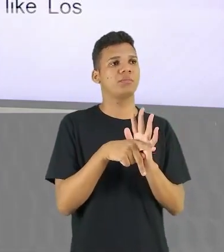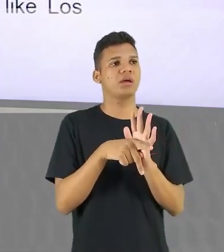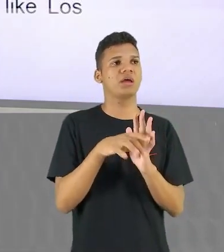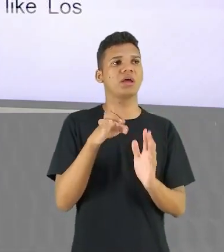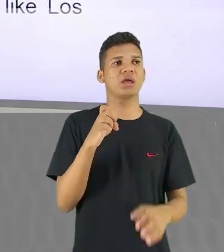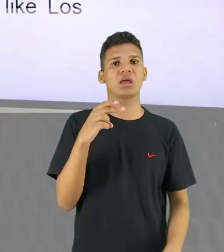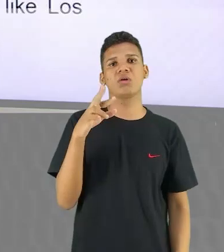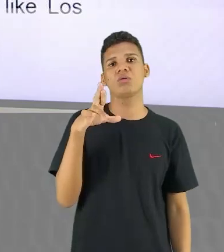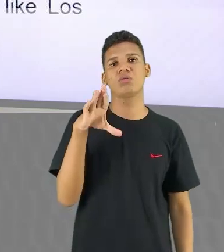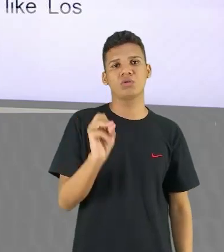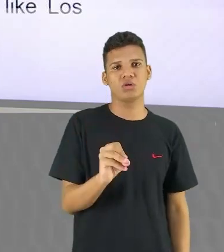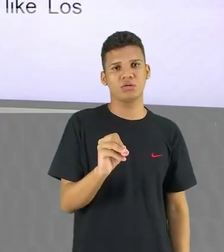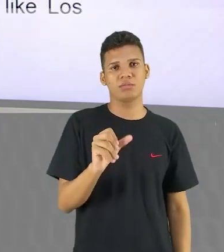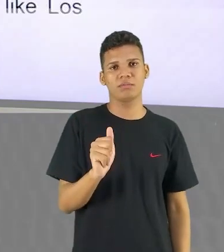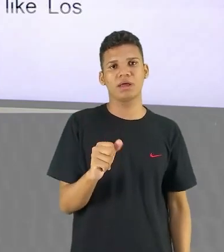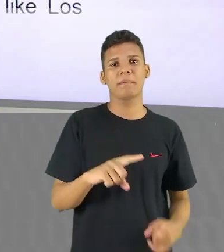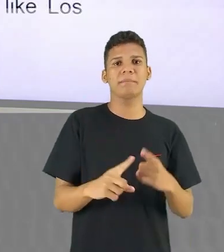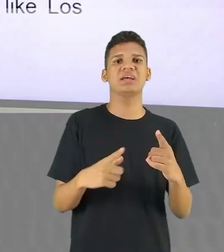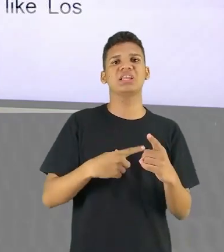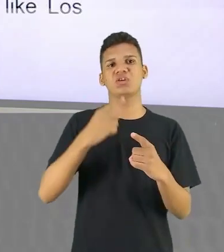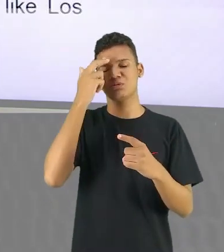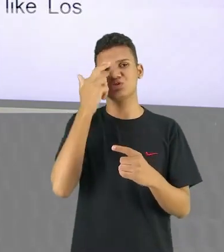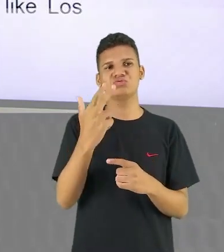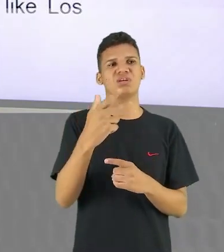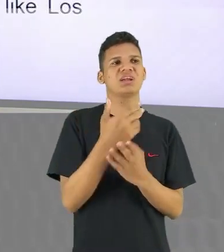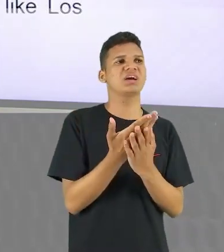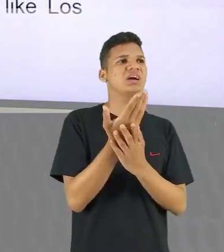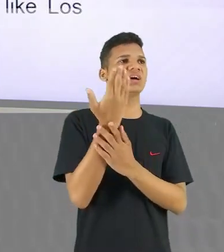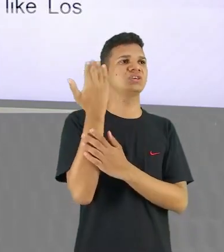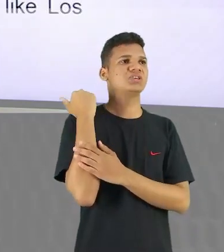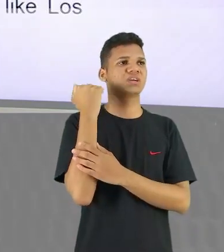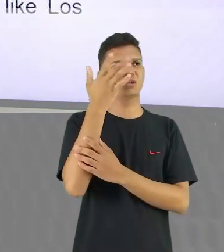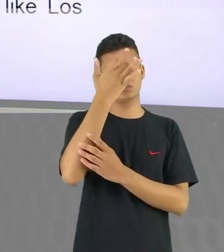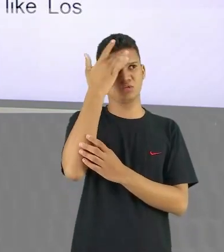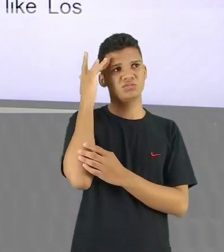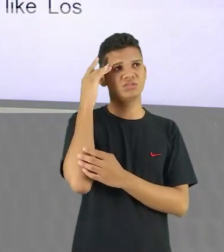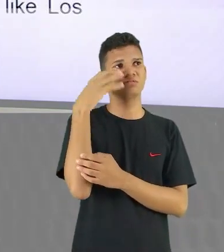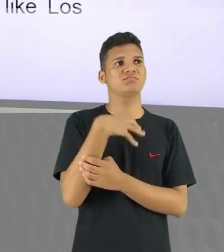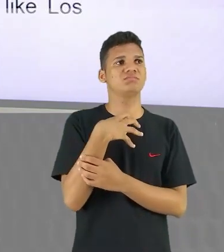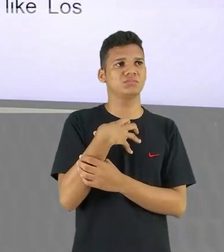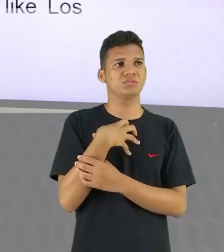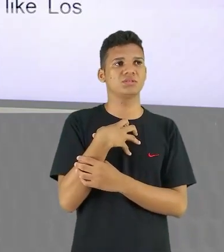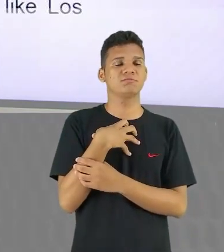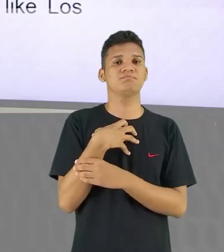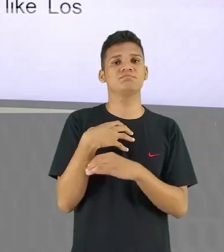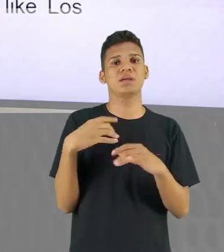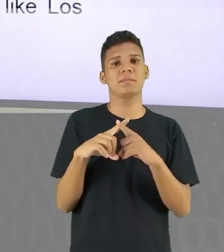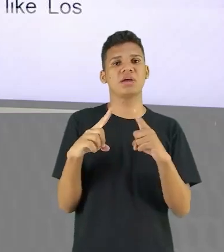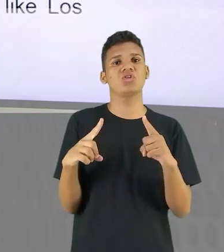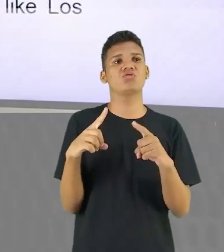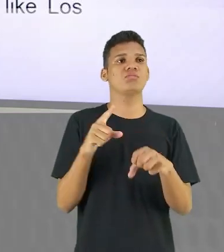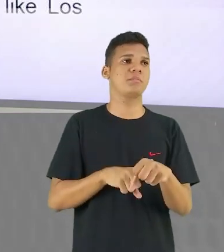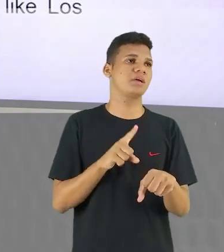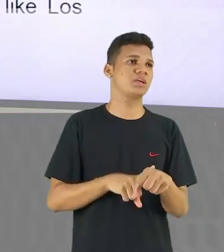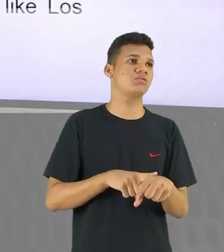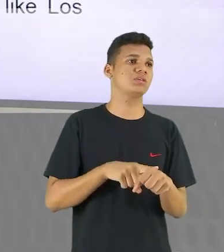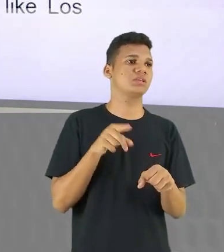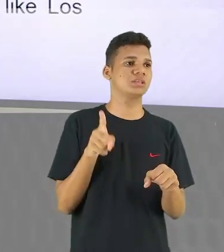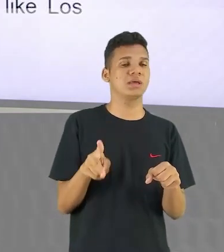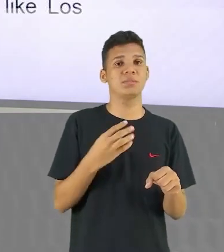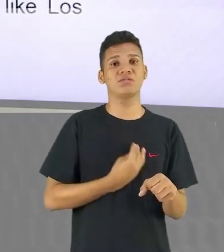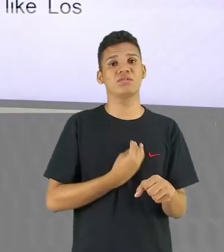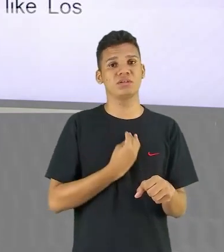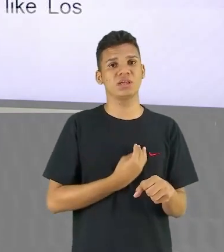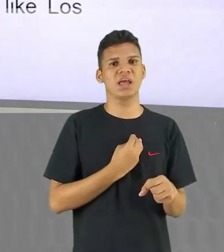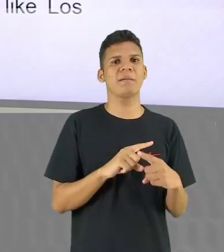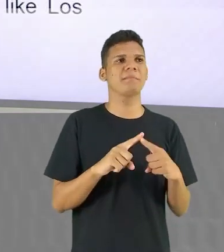tem uma história tão antiga que as pessoas têm uma dificuldade de se identificar com aqueles momentos que são vivenciados. Depois